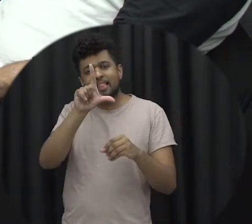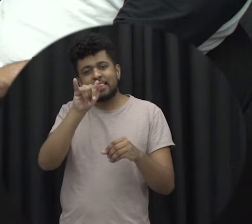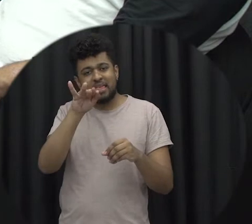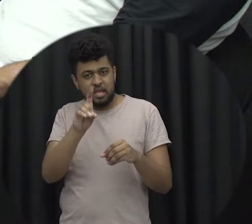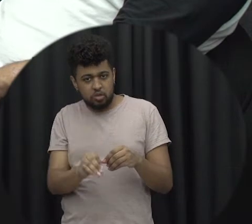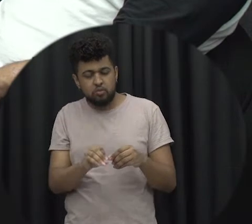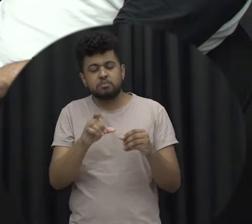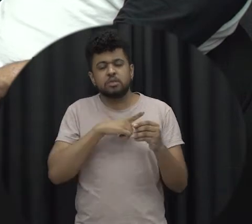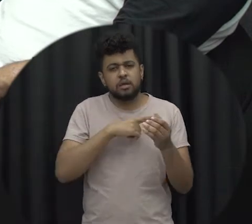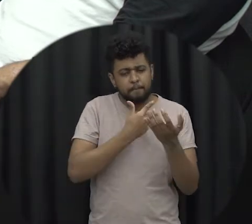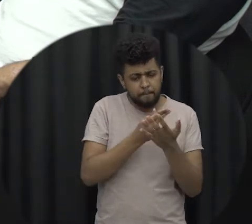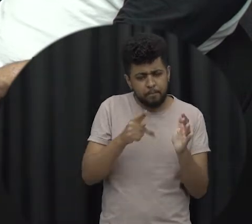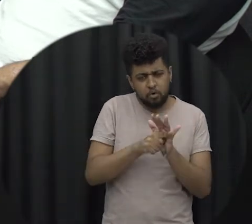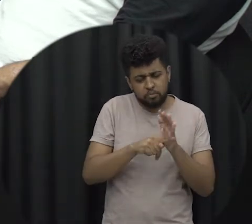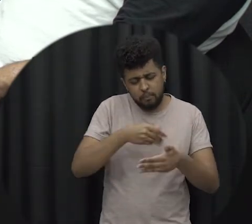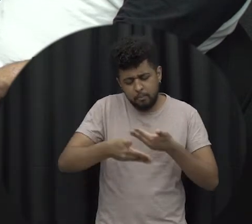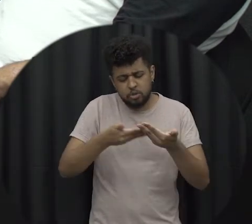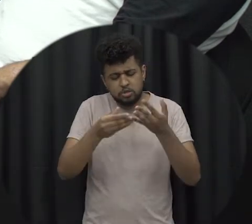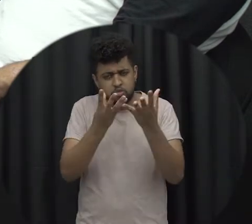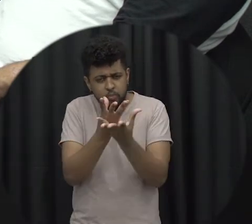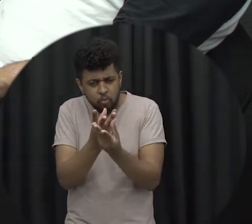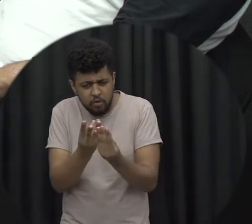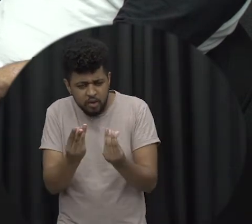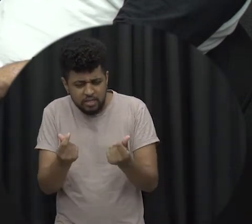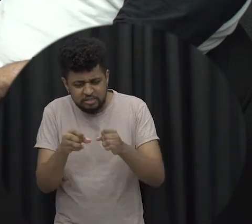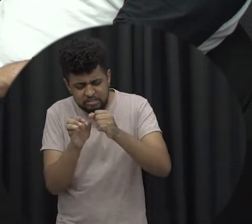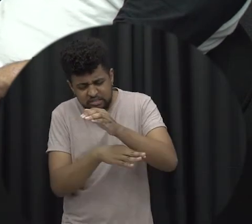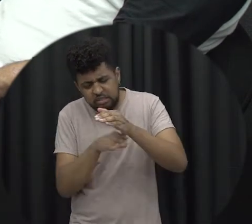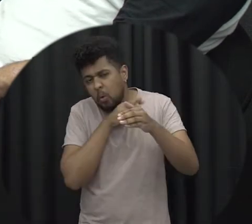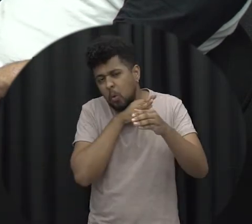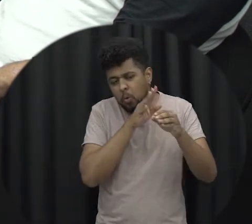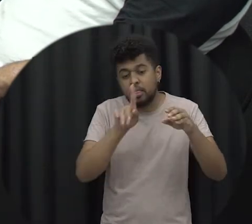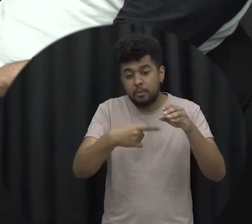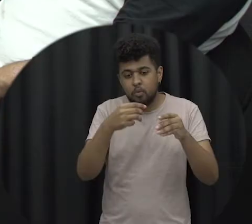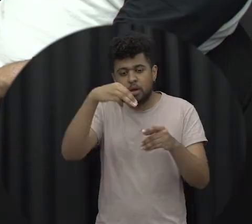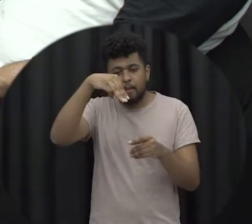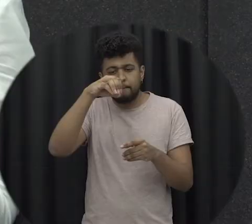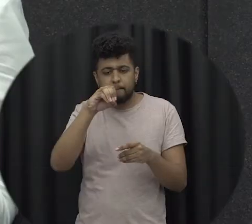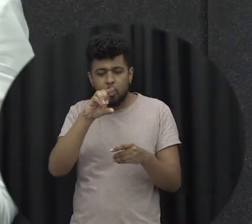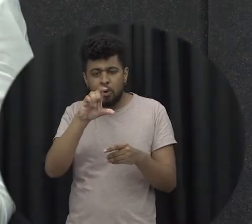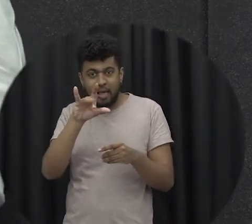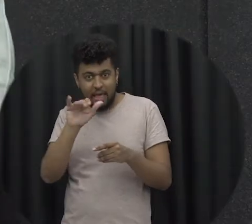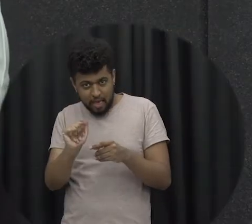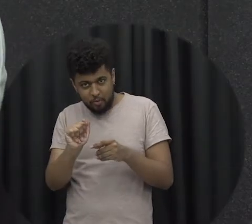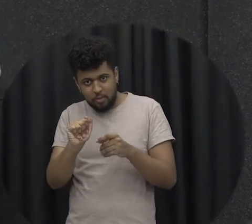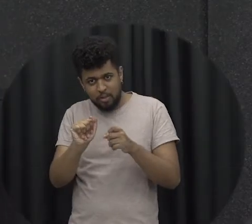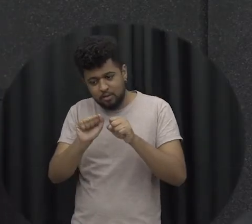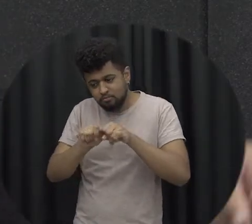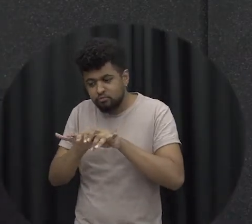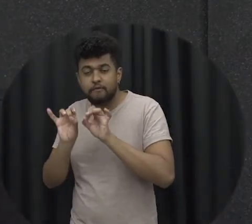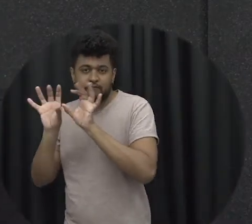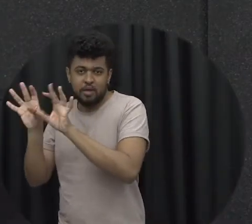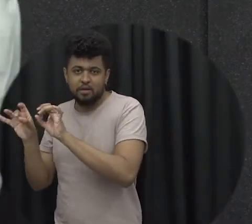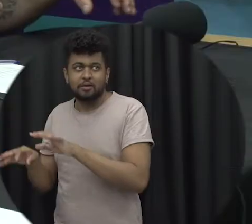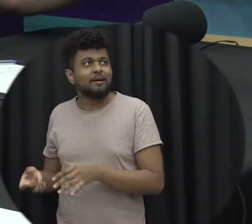de purificação para chegar só na molécula que ele quer e aí vende essa molécula. Quebrou toda a minha visão romantizada. Eu imaginei